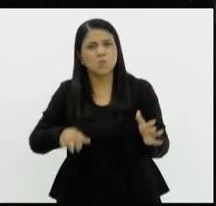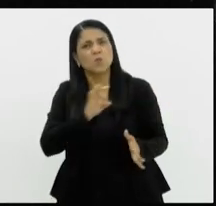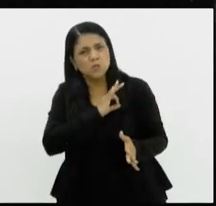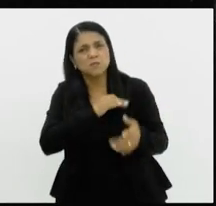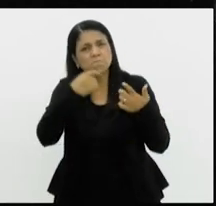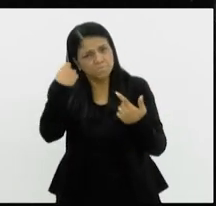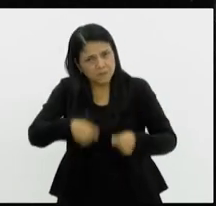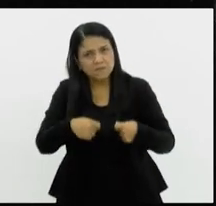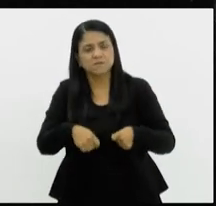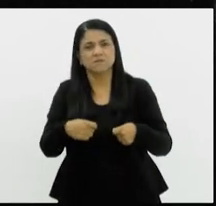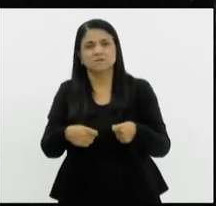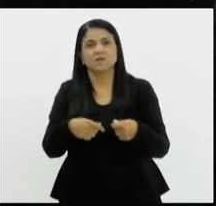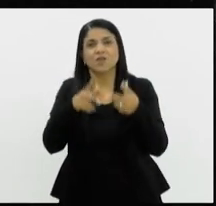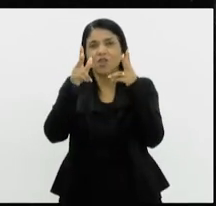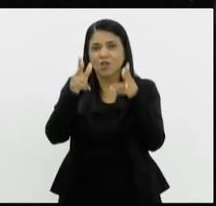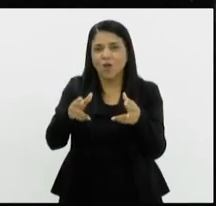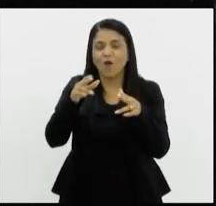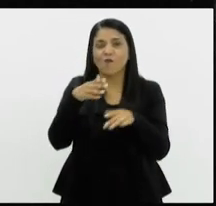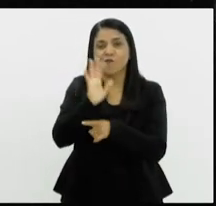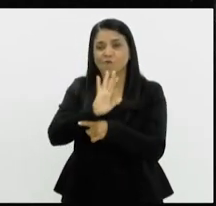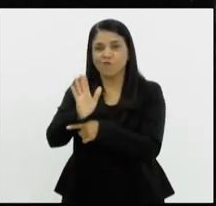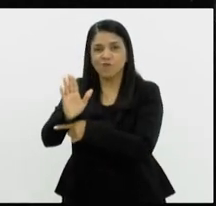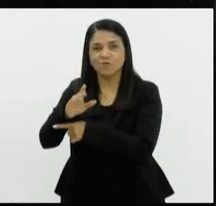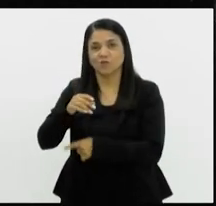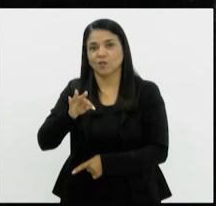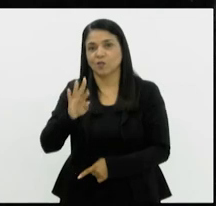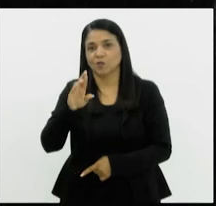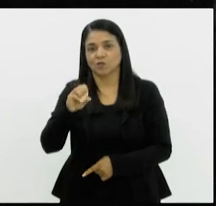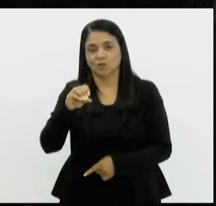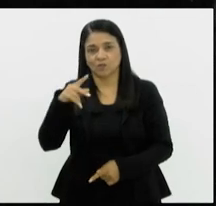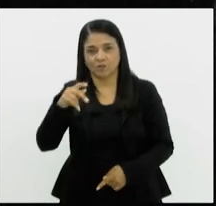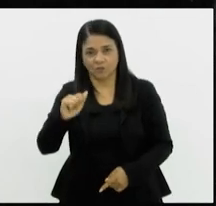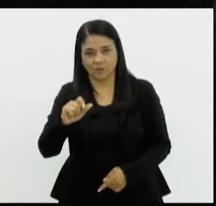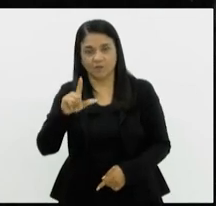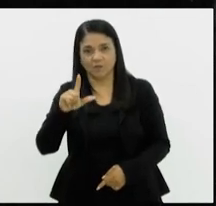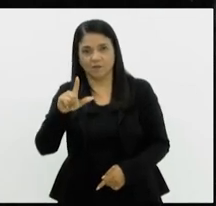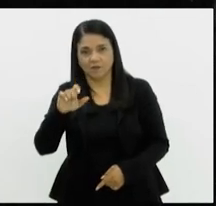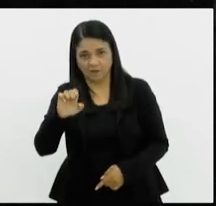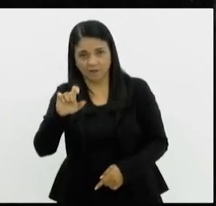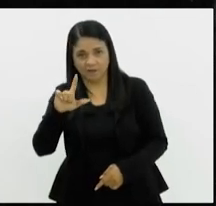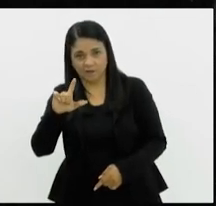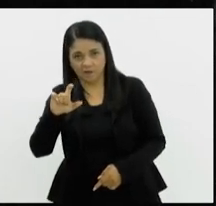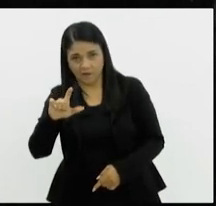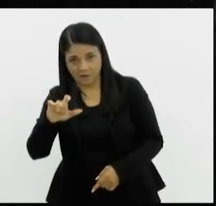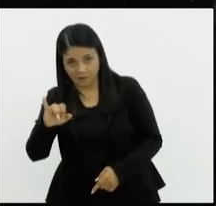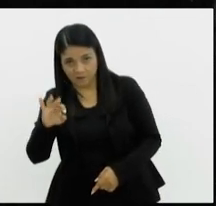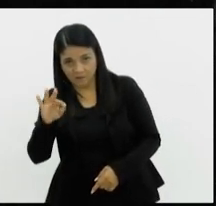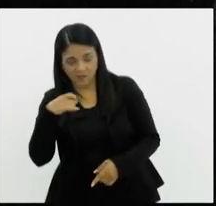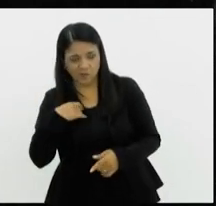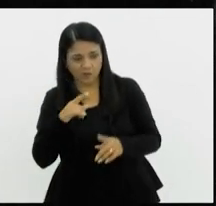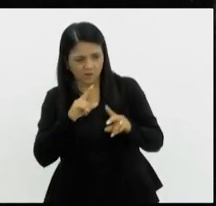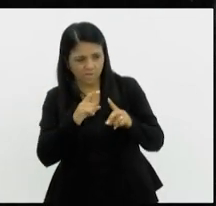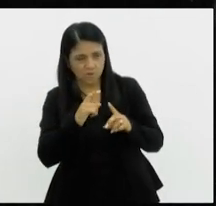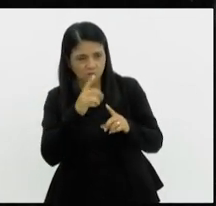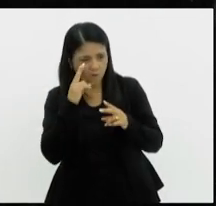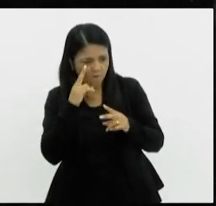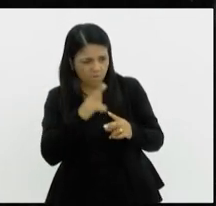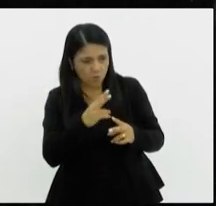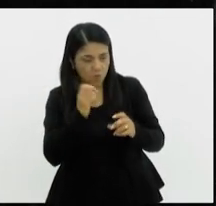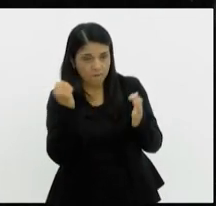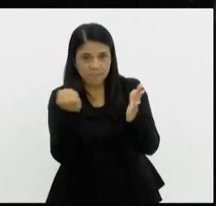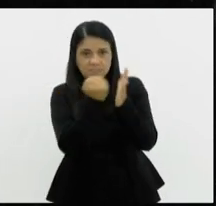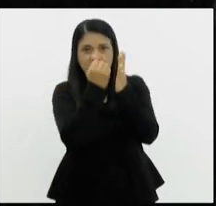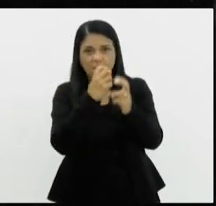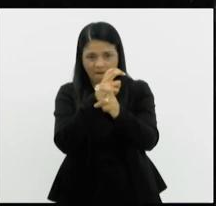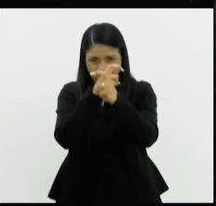Elite tem aquele filme Tropa de Elite quando o cara olhou a caveira ali símbolo do do do bop ele falou meu irmão O que que eu fiz o